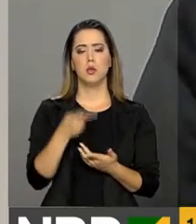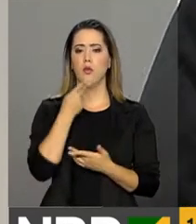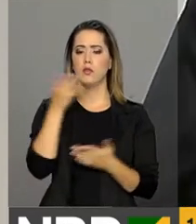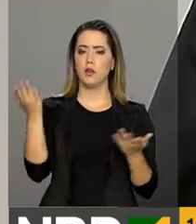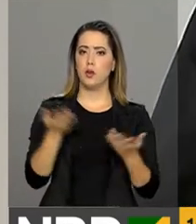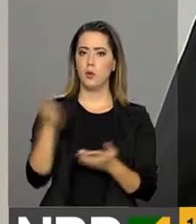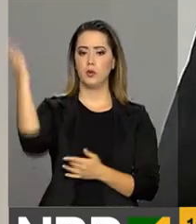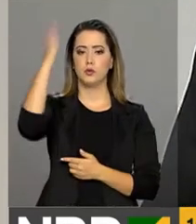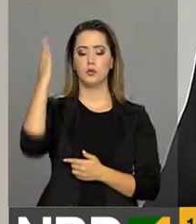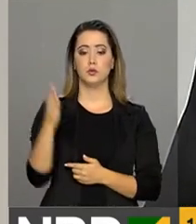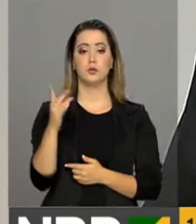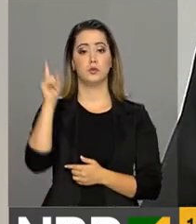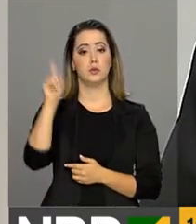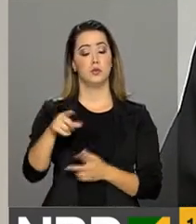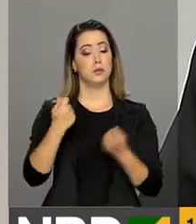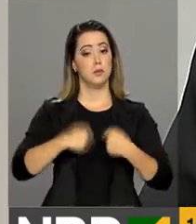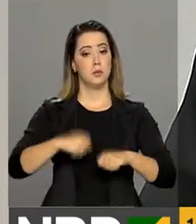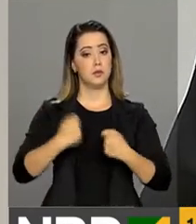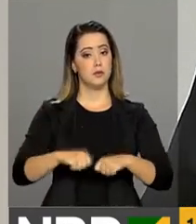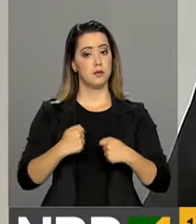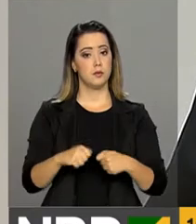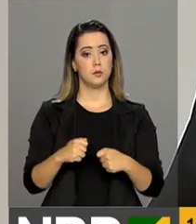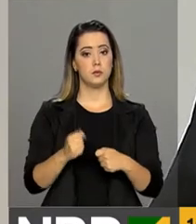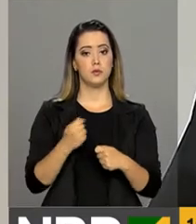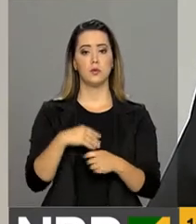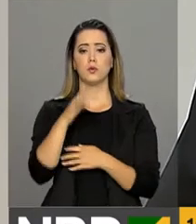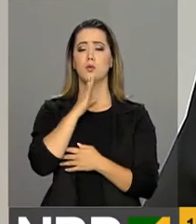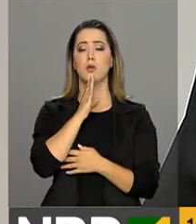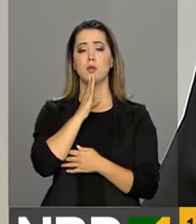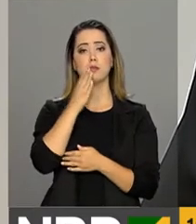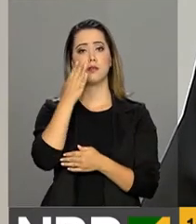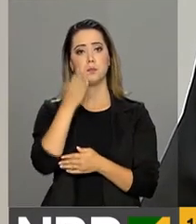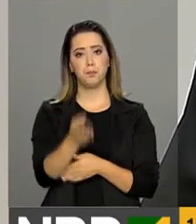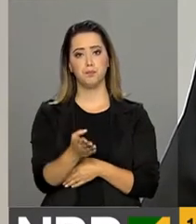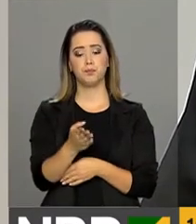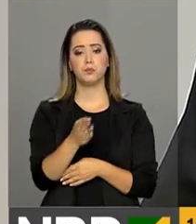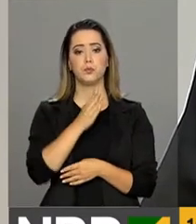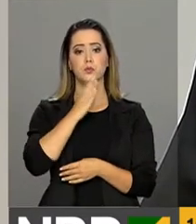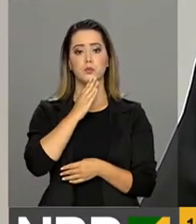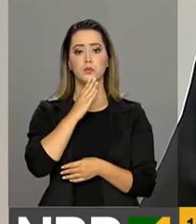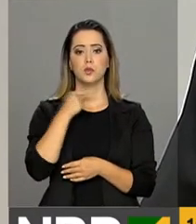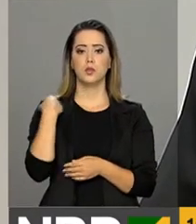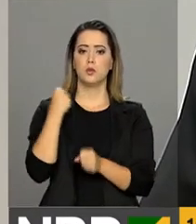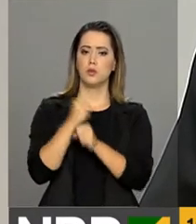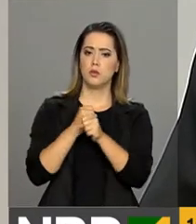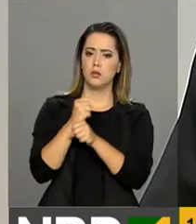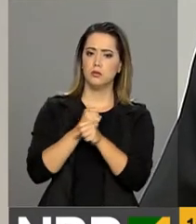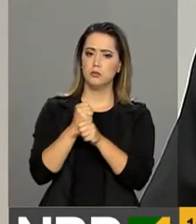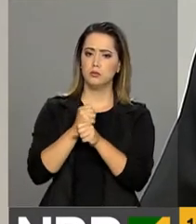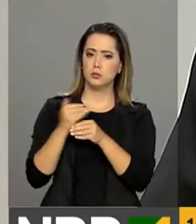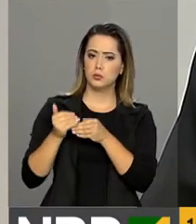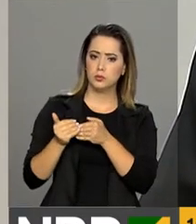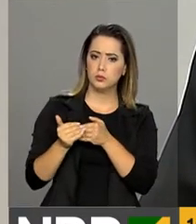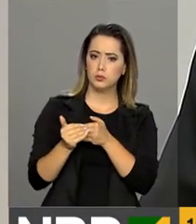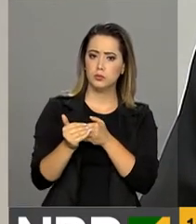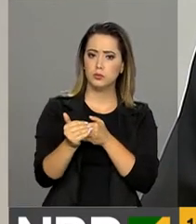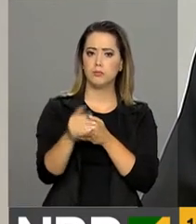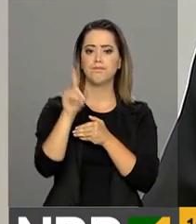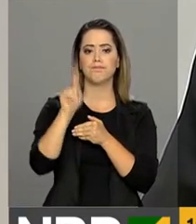hoje exige reconhecer que os últimos anos tem sido